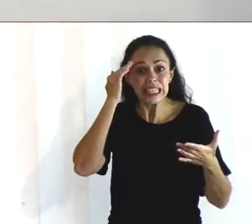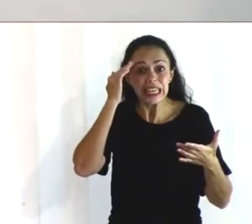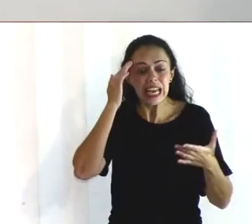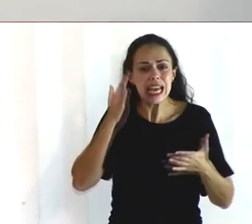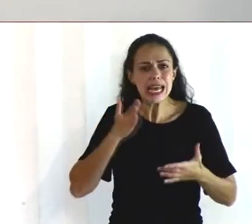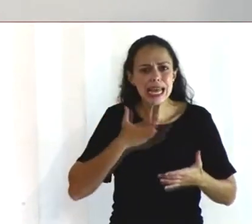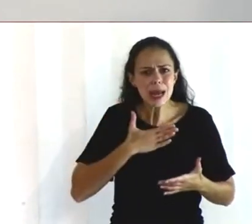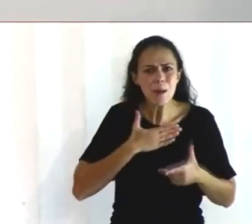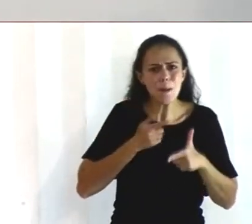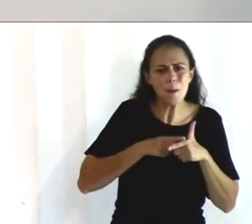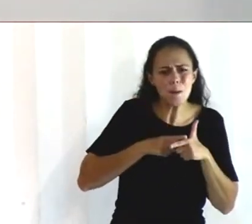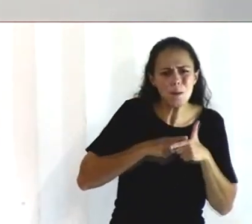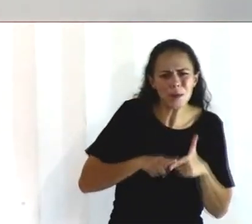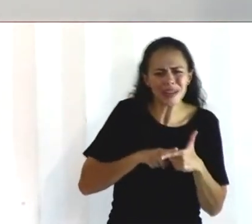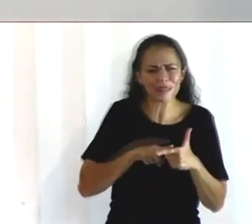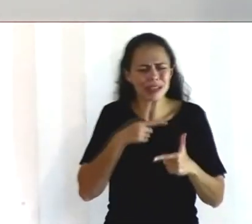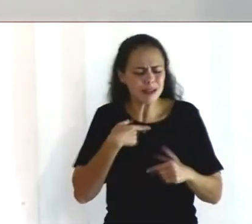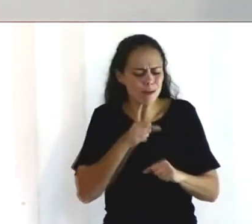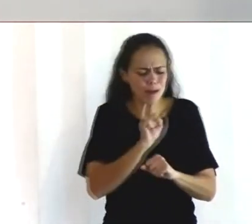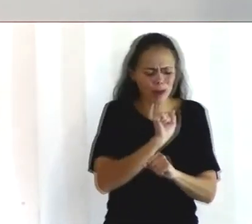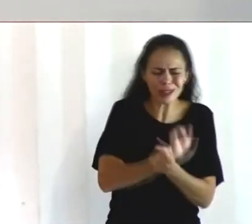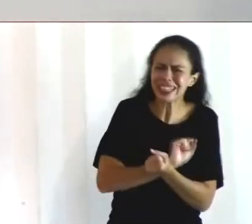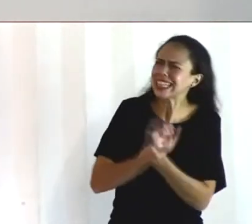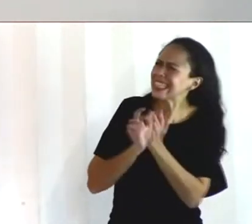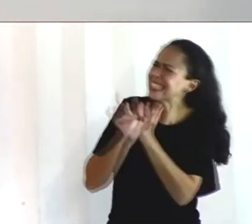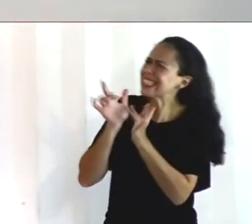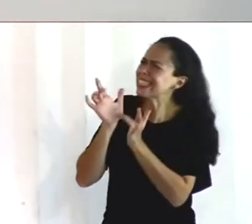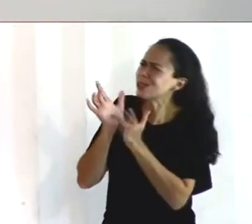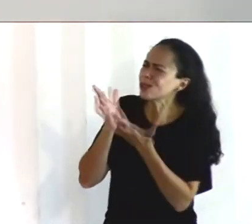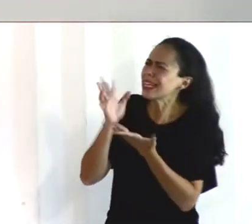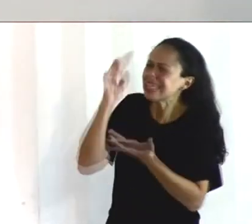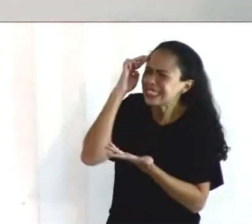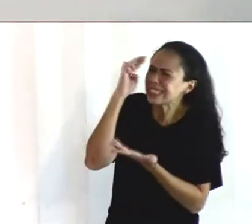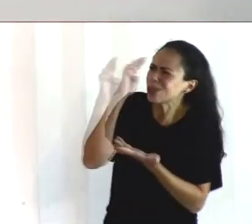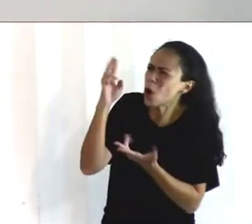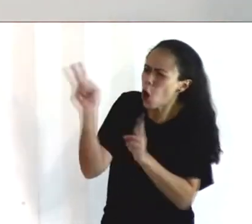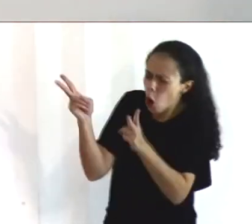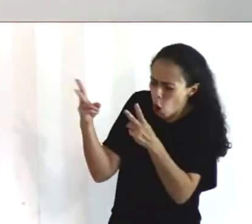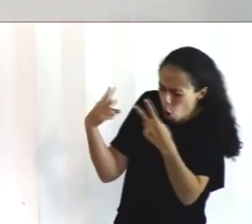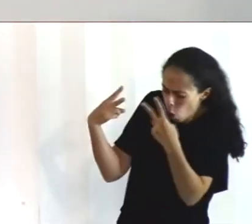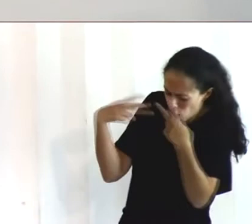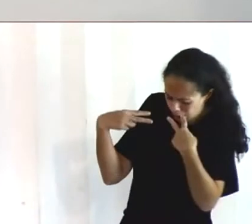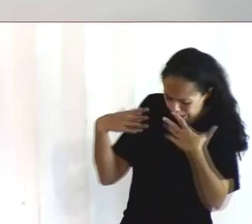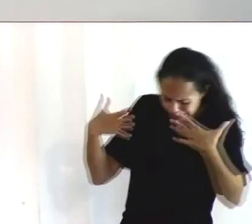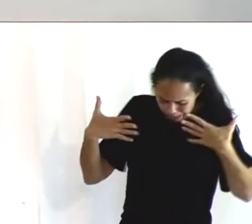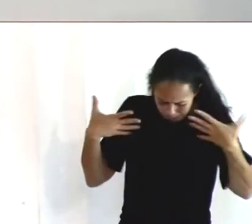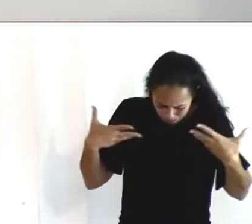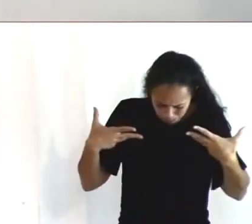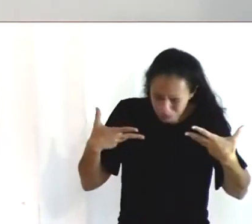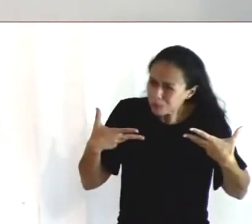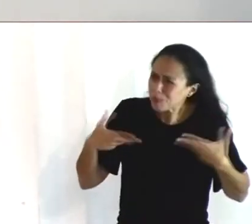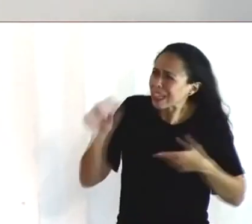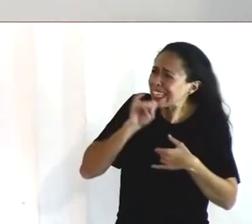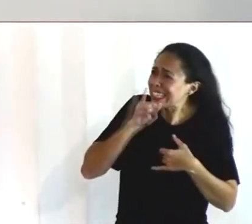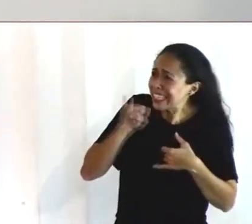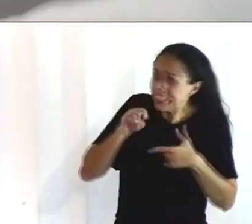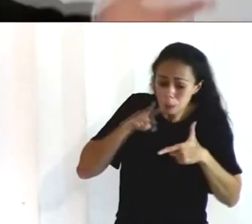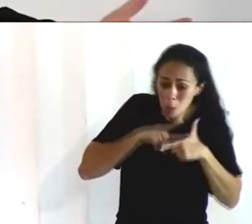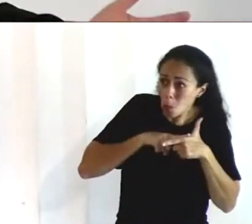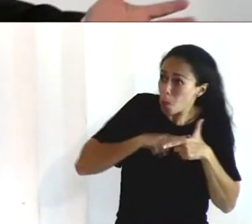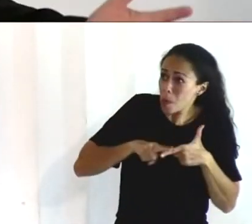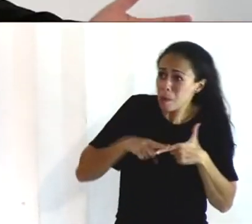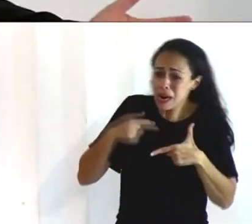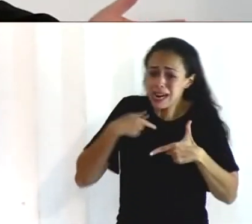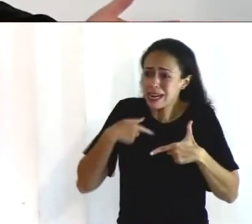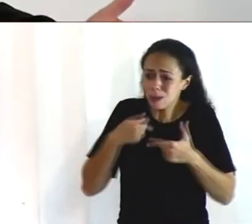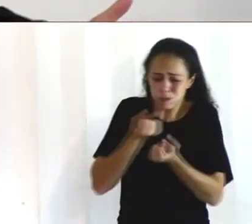que eu tenho, Senhor, o Senhor precisa entrar neste lugar. Senhor, se eu estou vivendo uma vida que me projeta e não